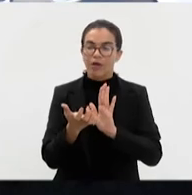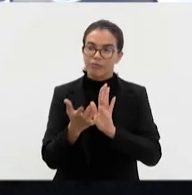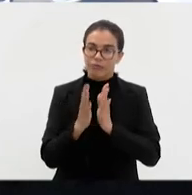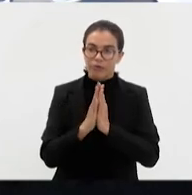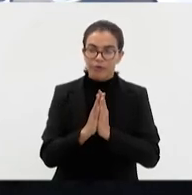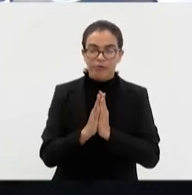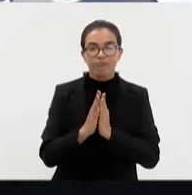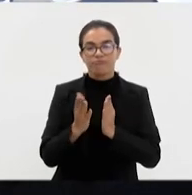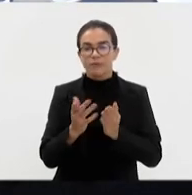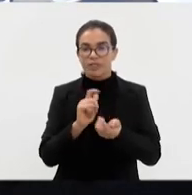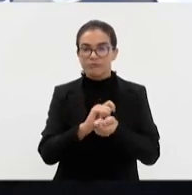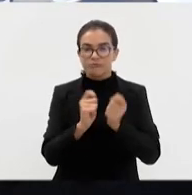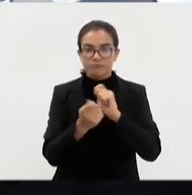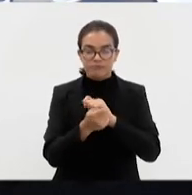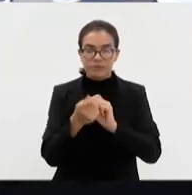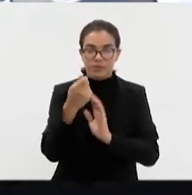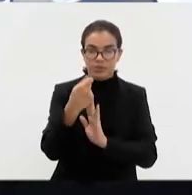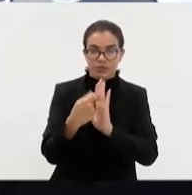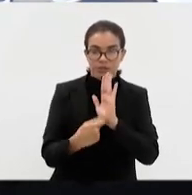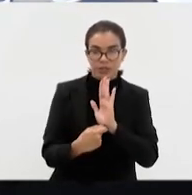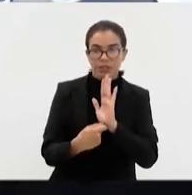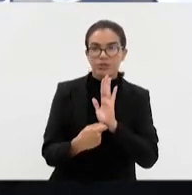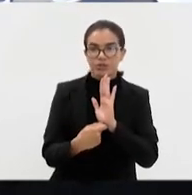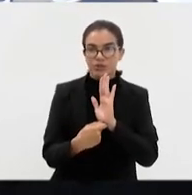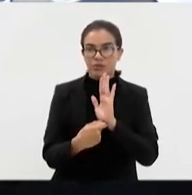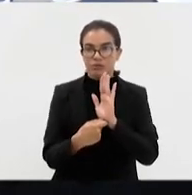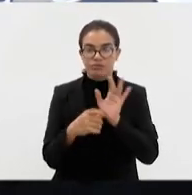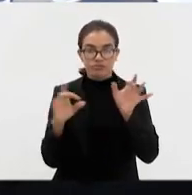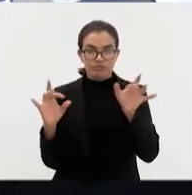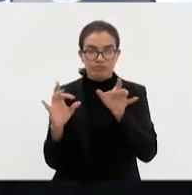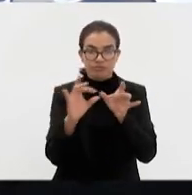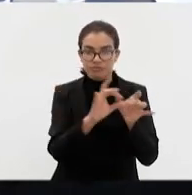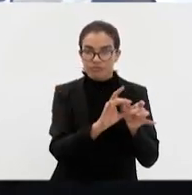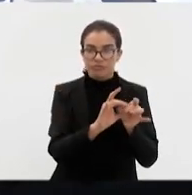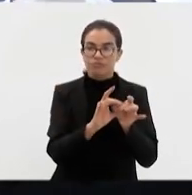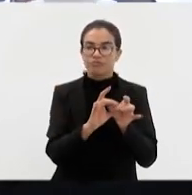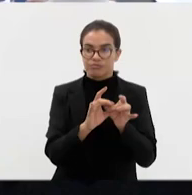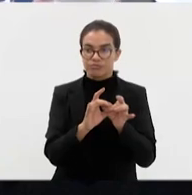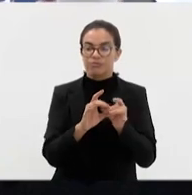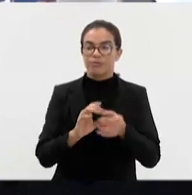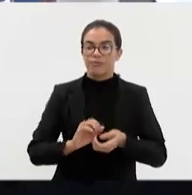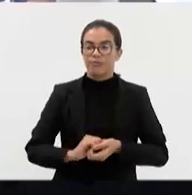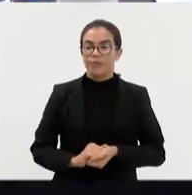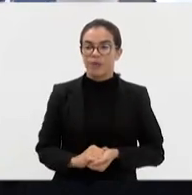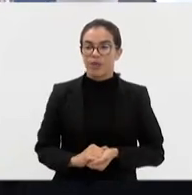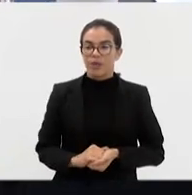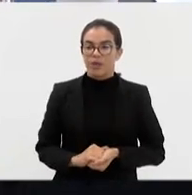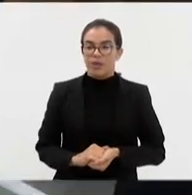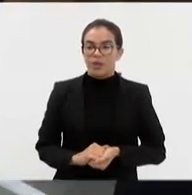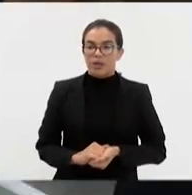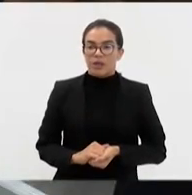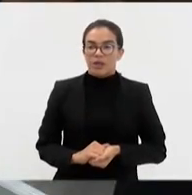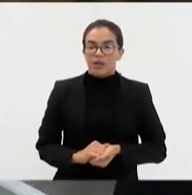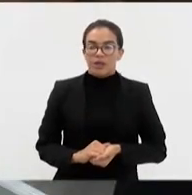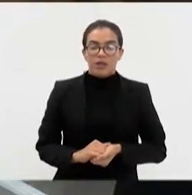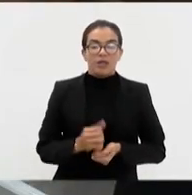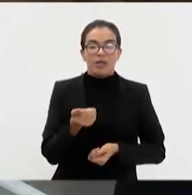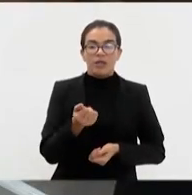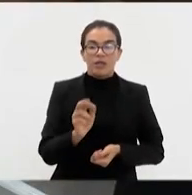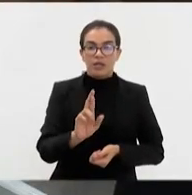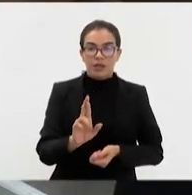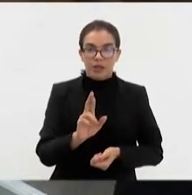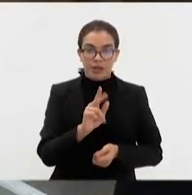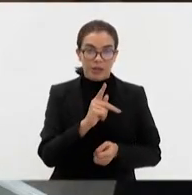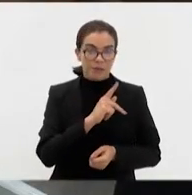as adequações feitas no texto correspondem às ponderações apresentadas aqui. Senhora Presidente,